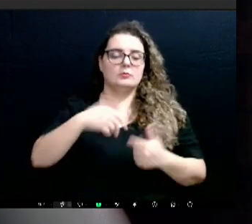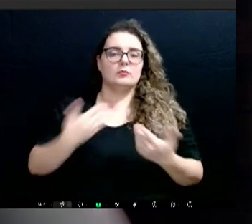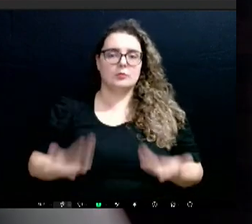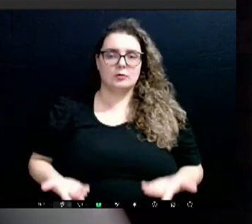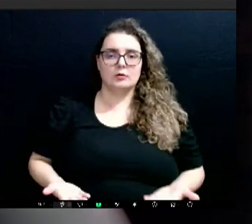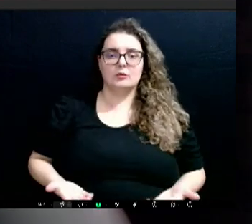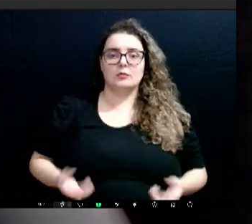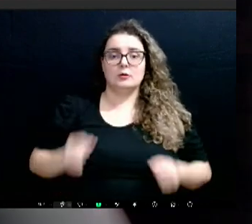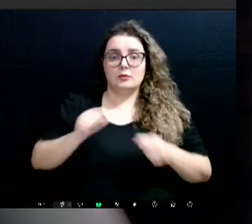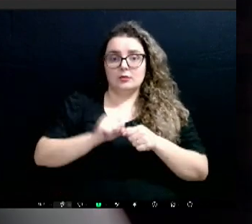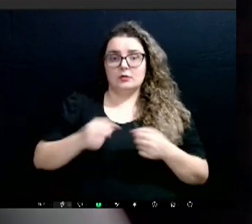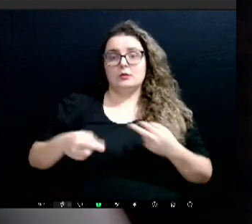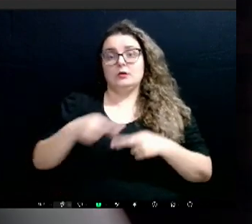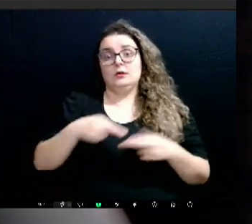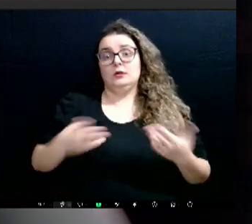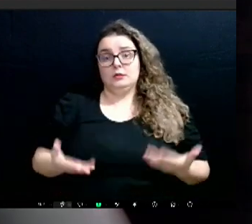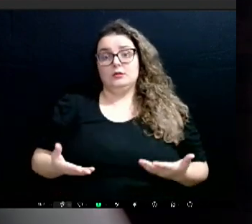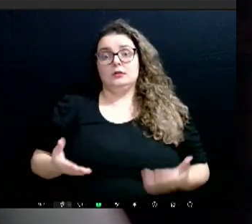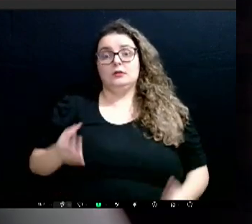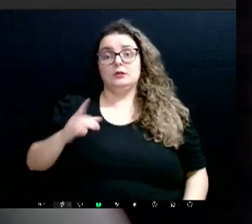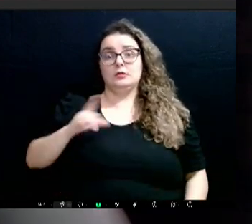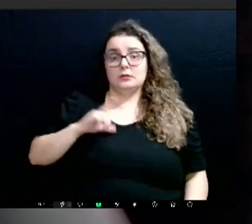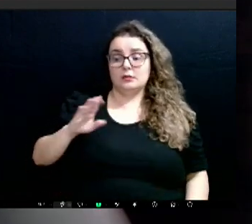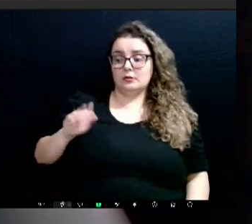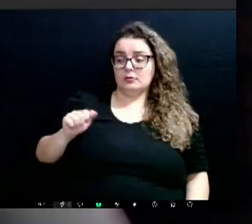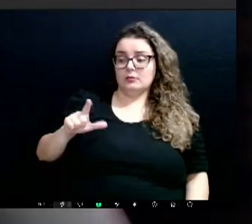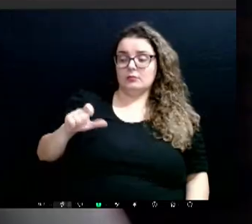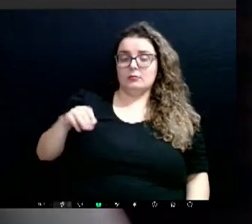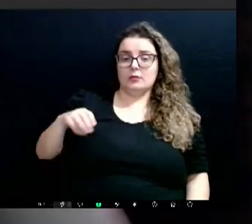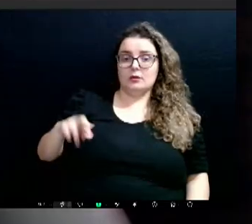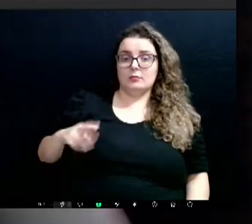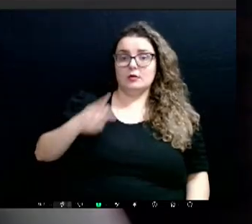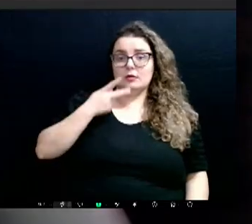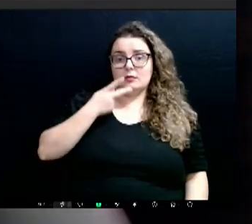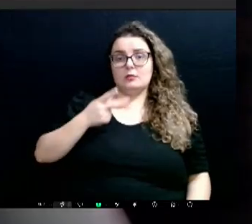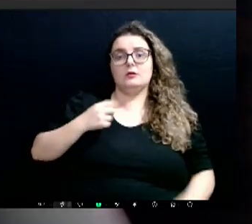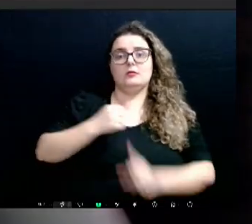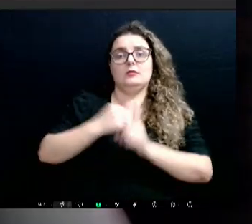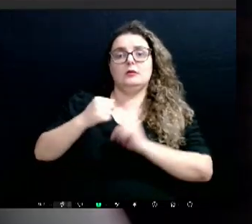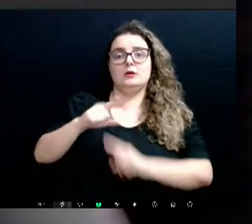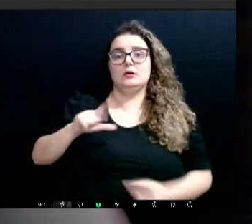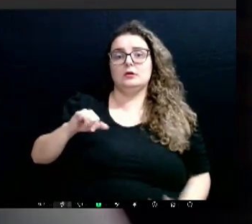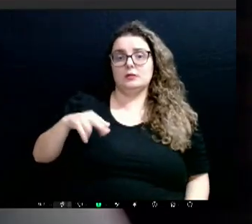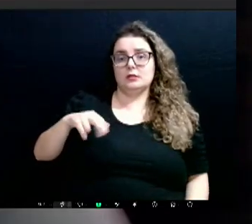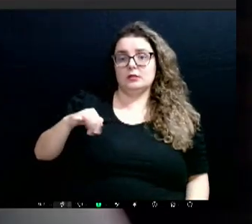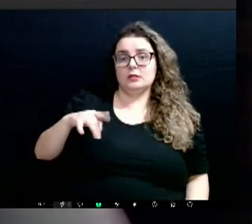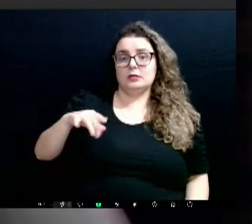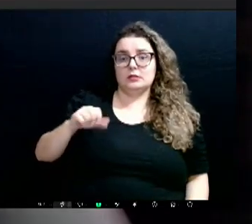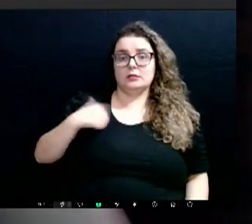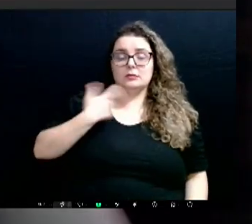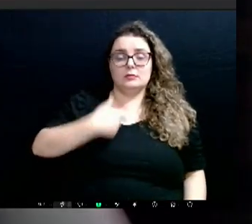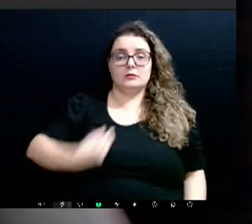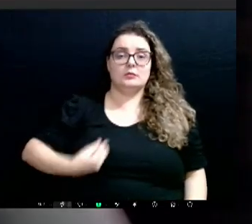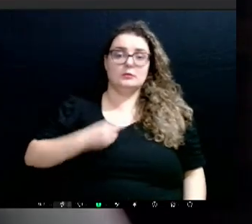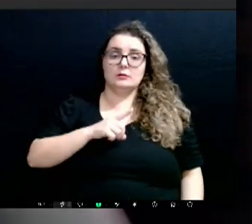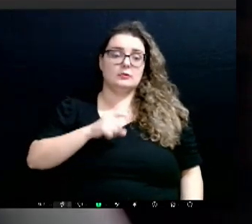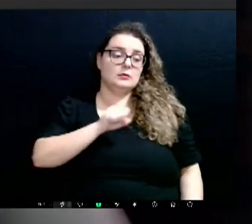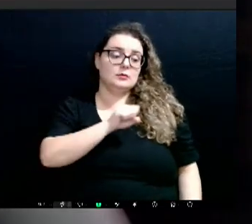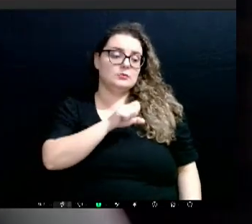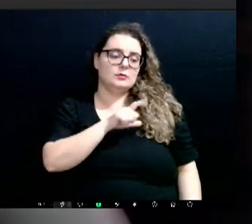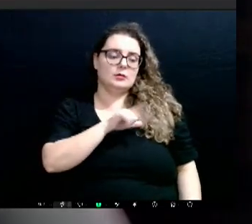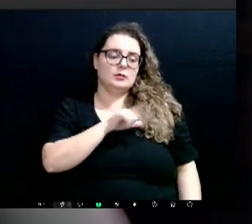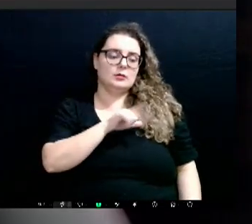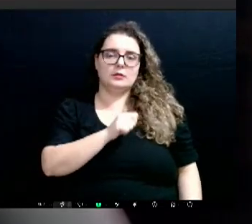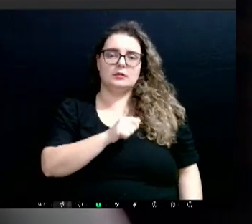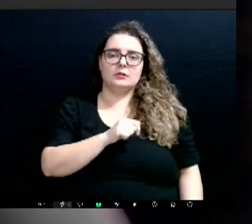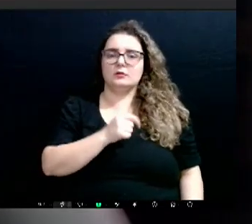né, tem o Baumer, ele falava da sociedade líquida que nós estamos vivendo, e não a sólida mais. Então, antigamente a gente tinha essa necessidade de ter as